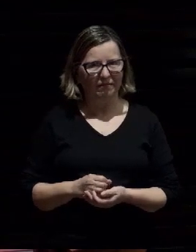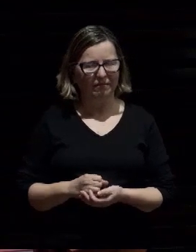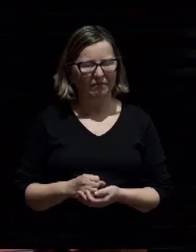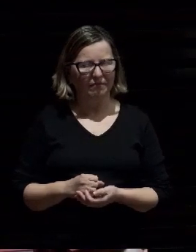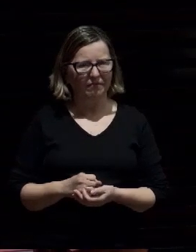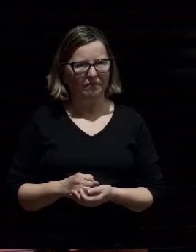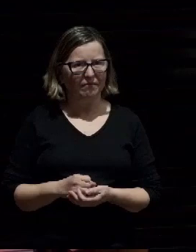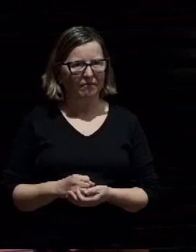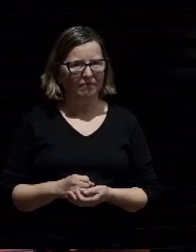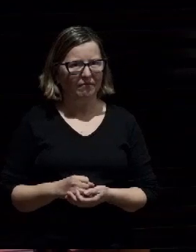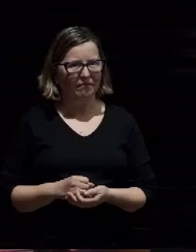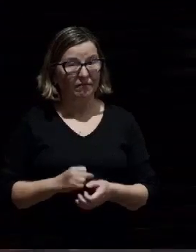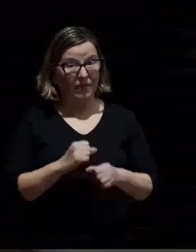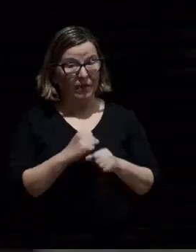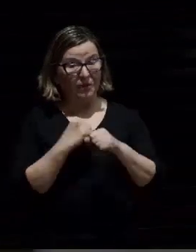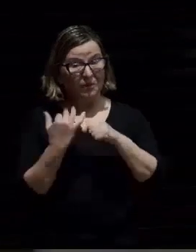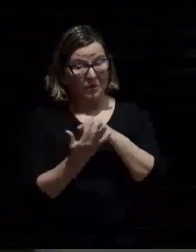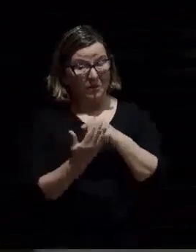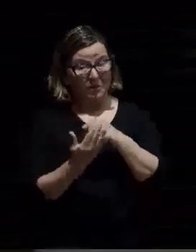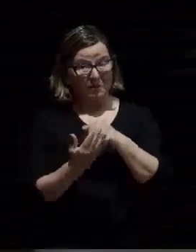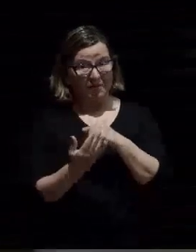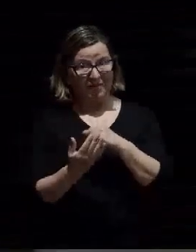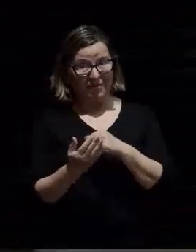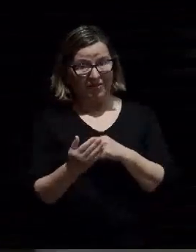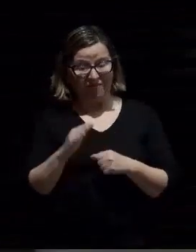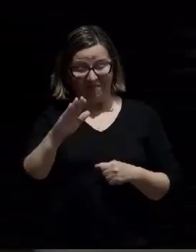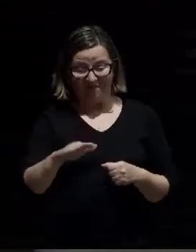A curva está diminuindo.